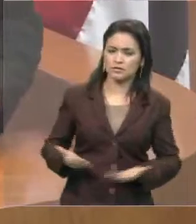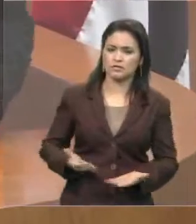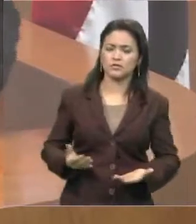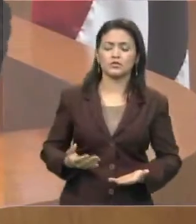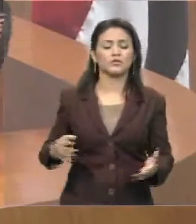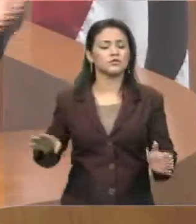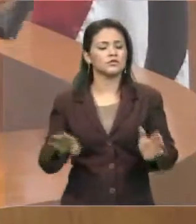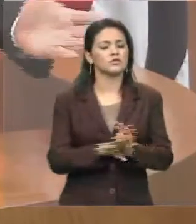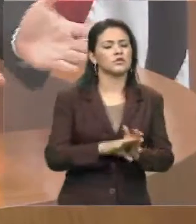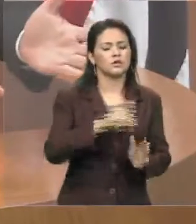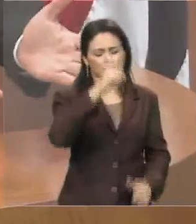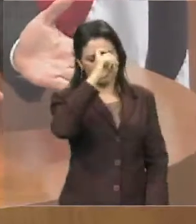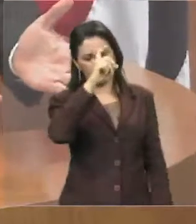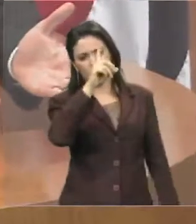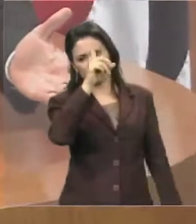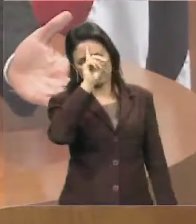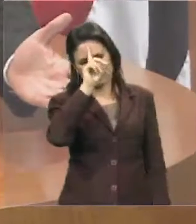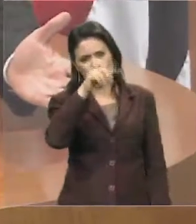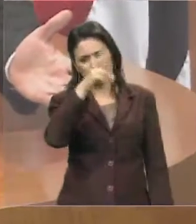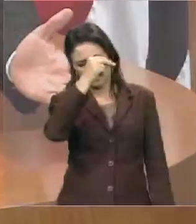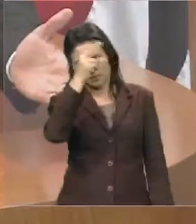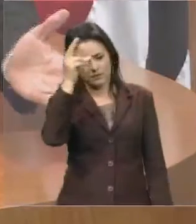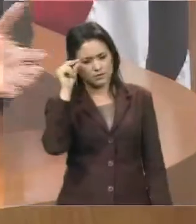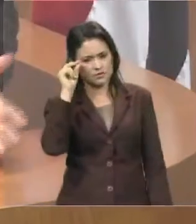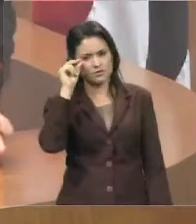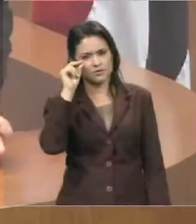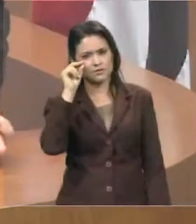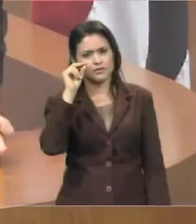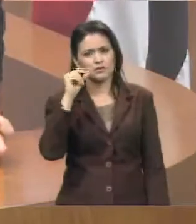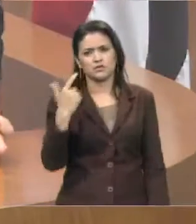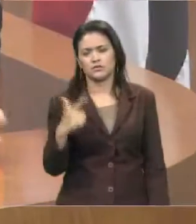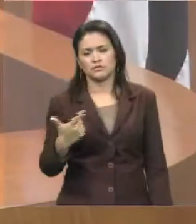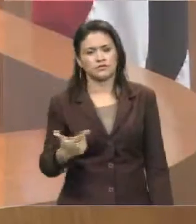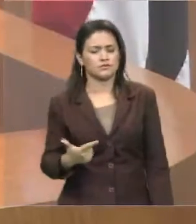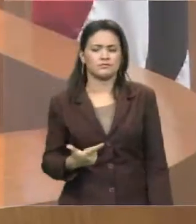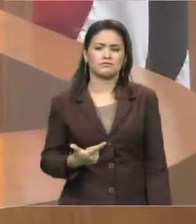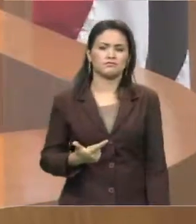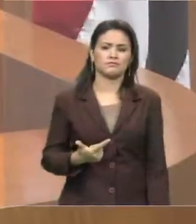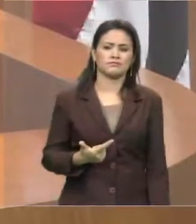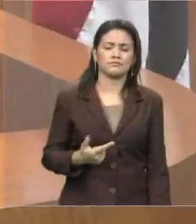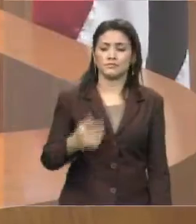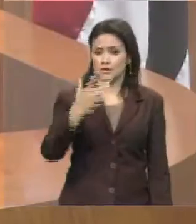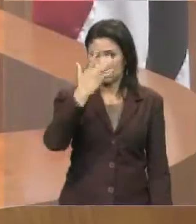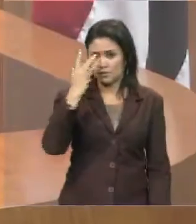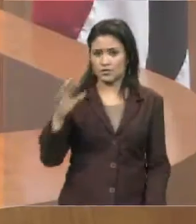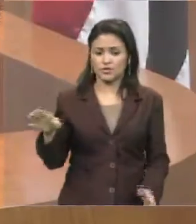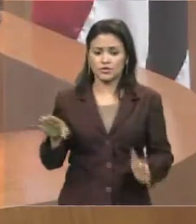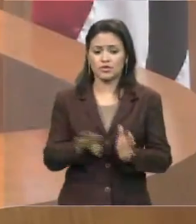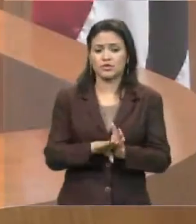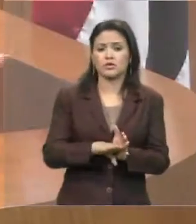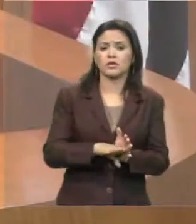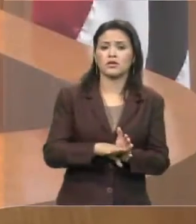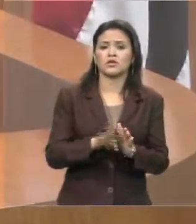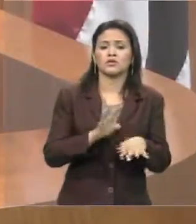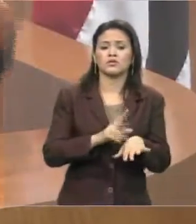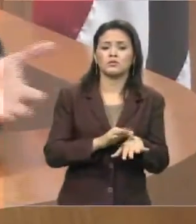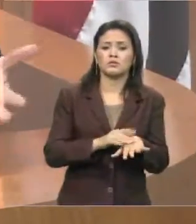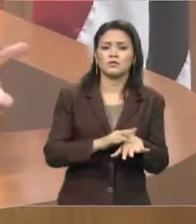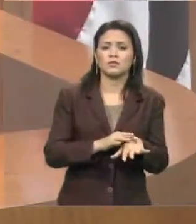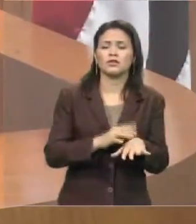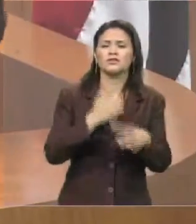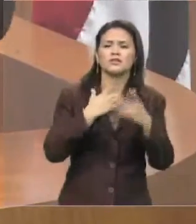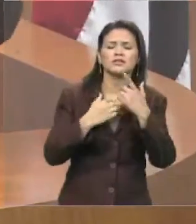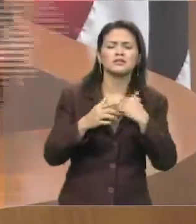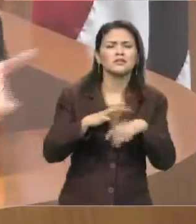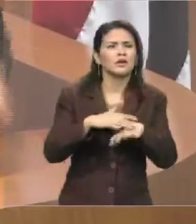de saúde dentro da rede municipal e não recebe. As pessoas entram doentes na esperança de se curar